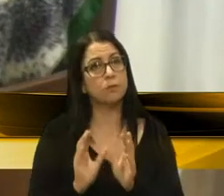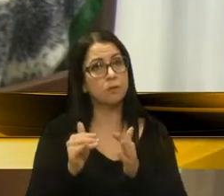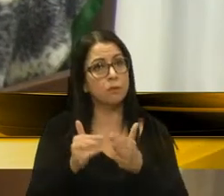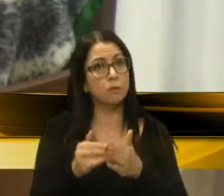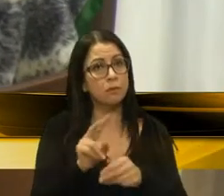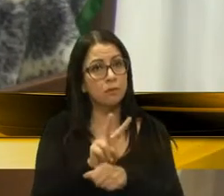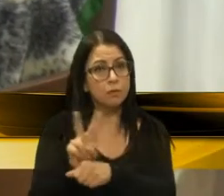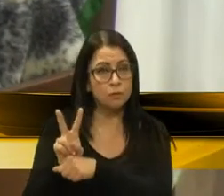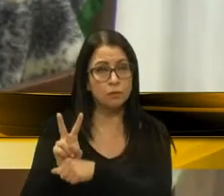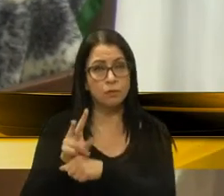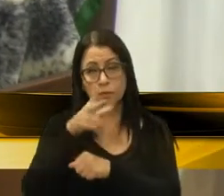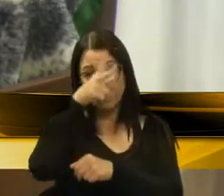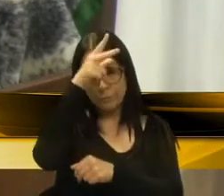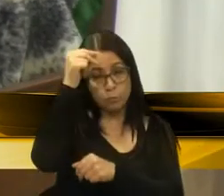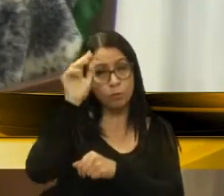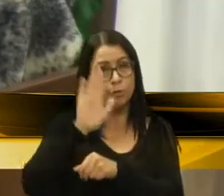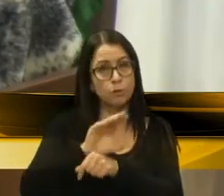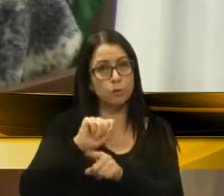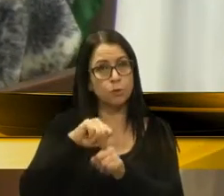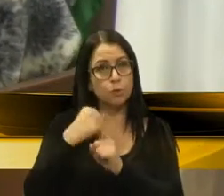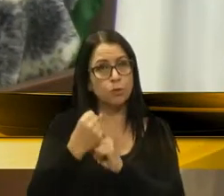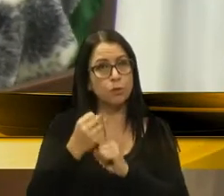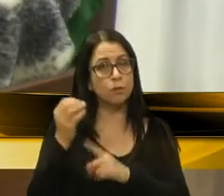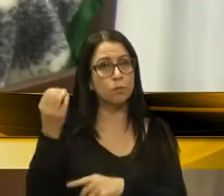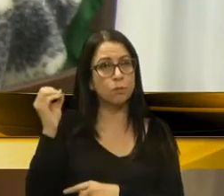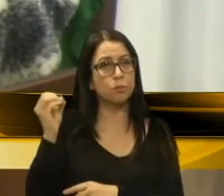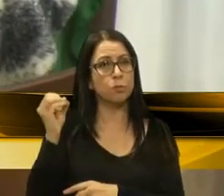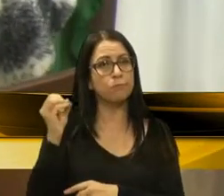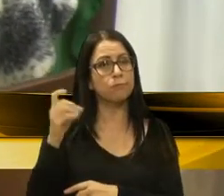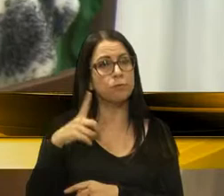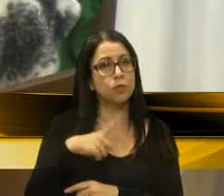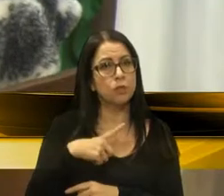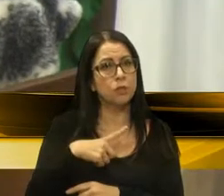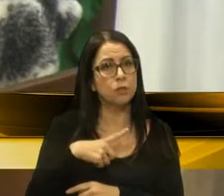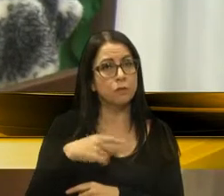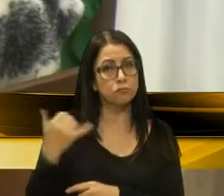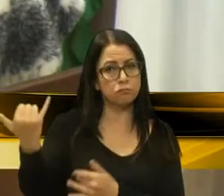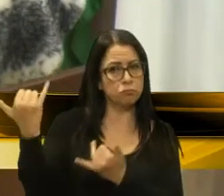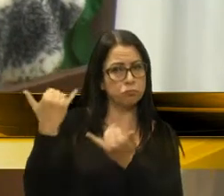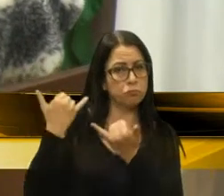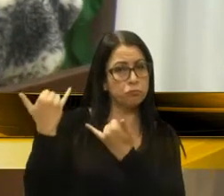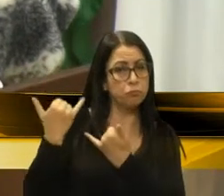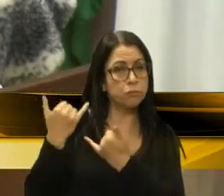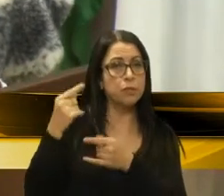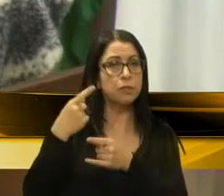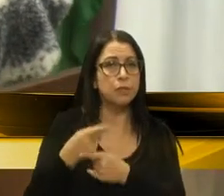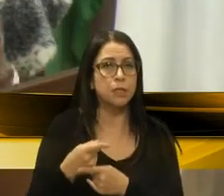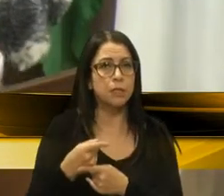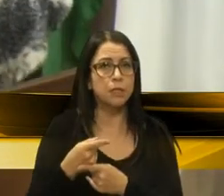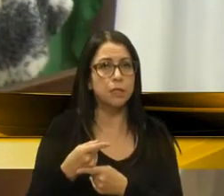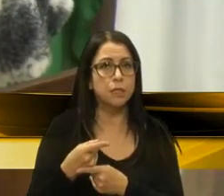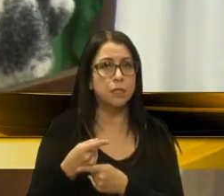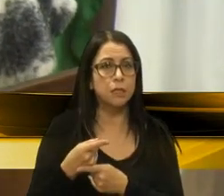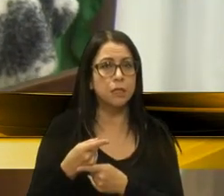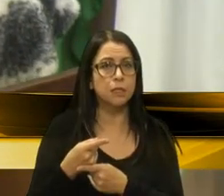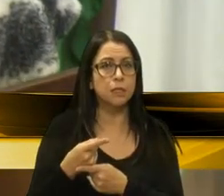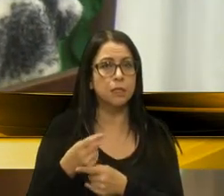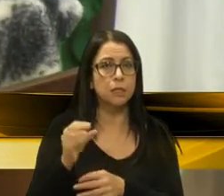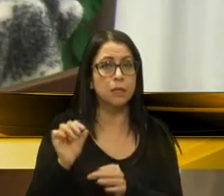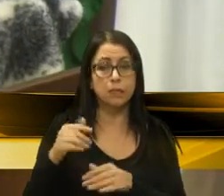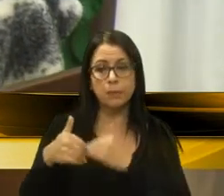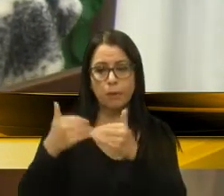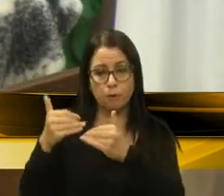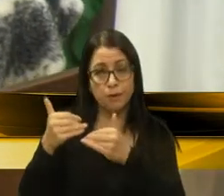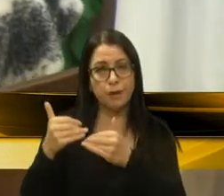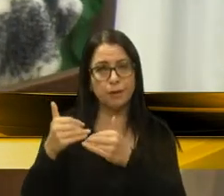Segurança Pública e Proteção Social em Porto Alegre, obtivemos notícia de que o processo da cadeia